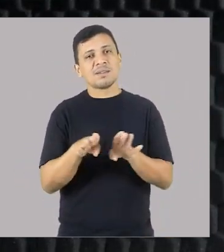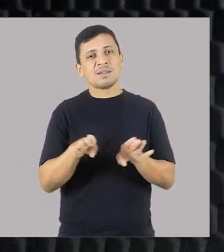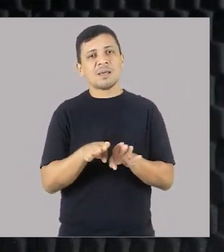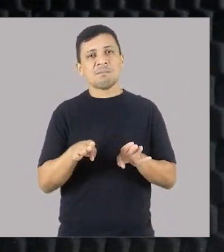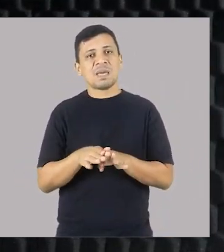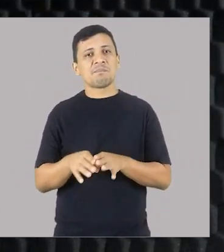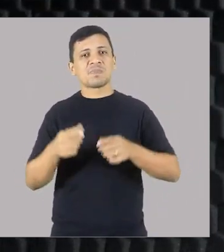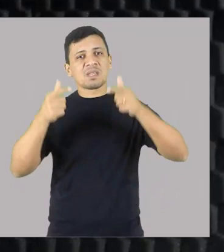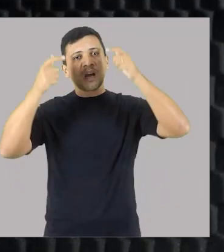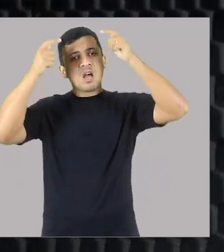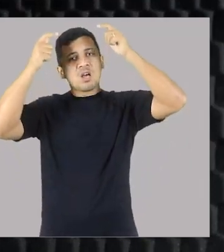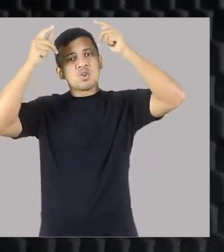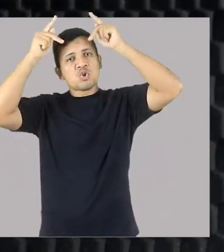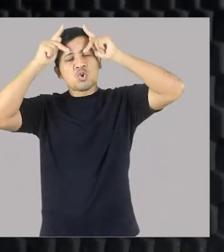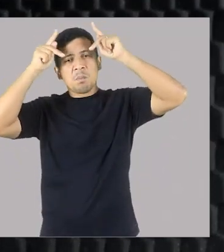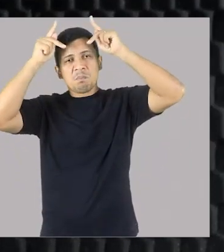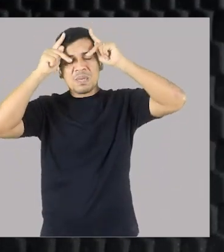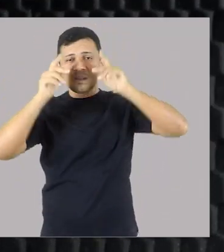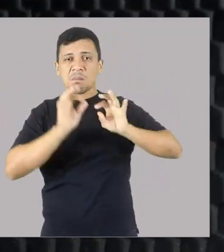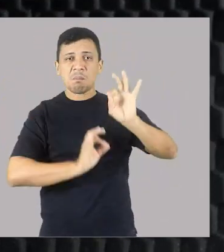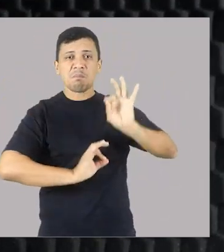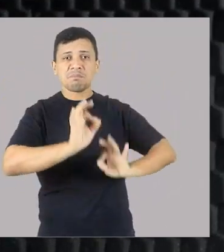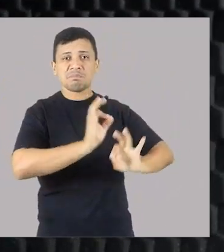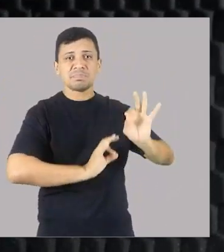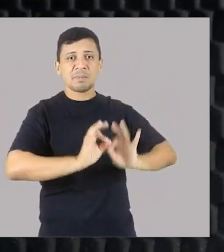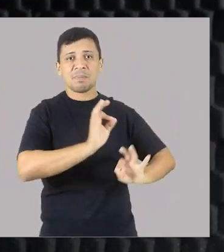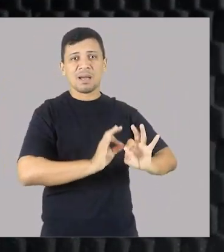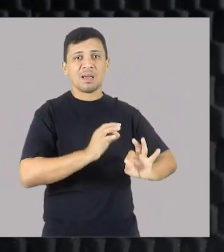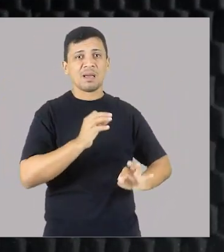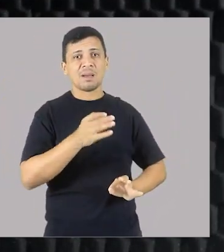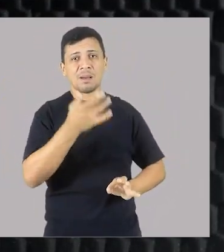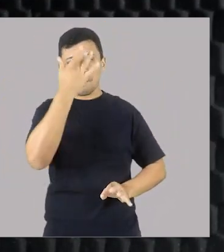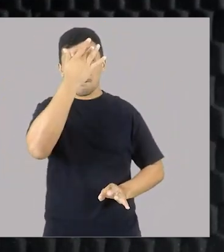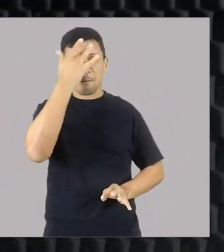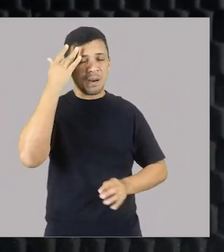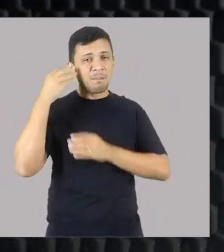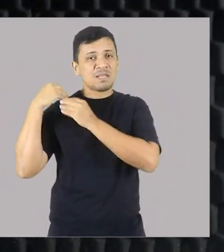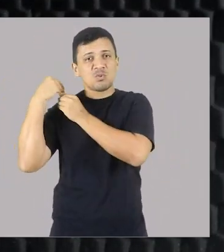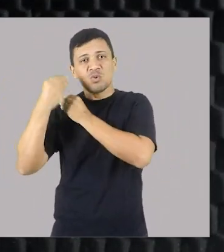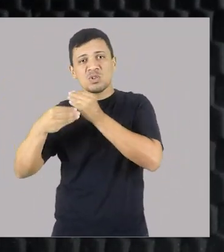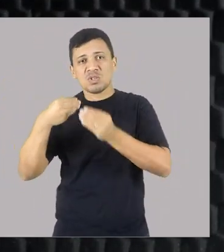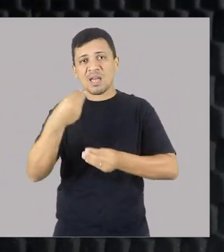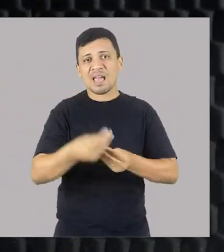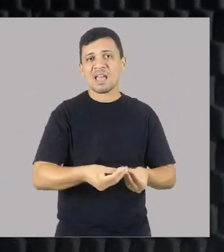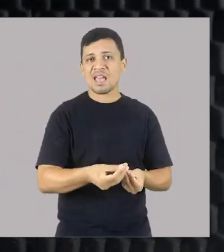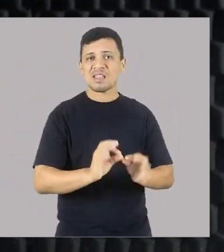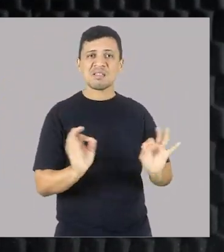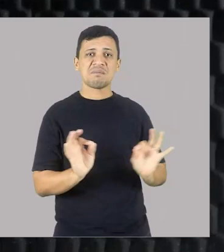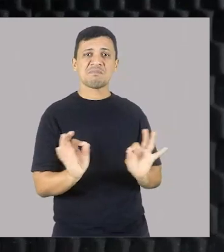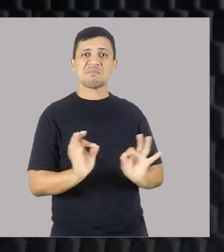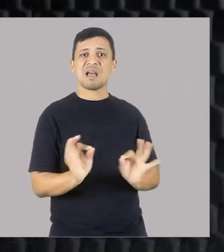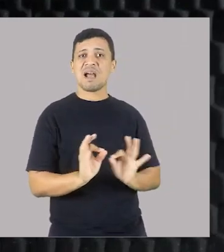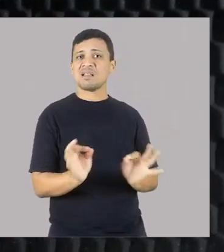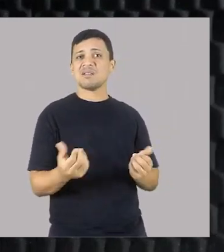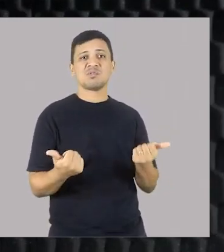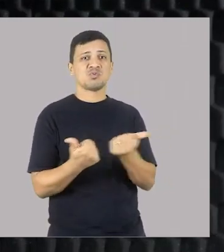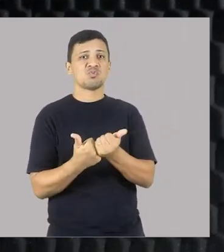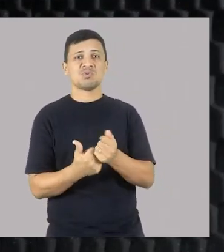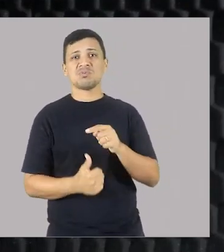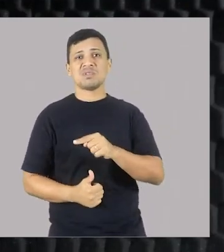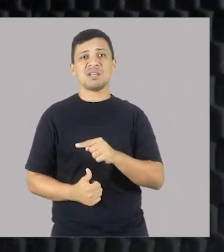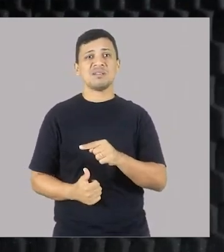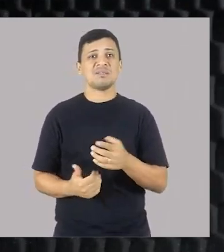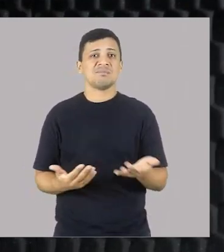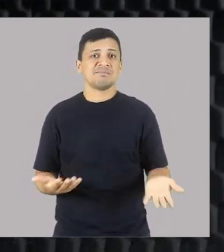ter preparado um herdeiro ou uma herdeira, como é o caso de Isabel, para, evidentemente,